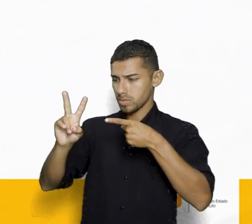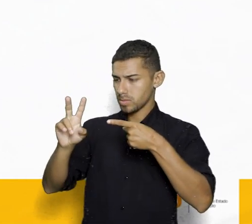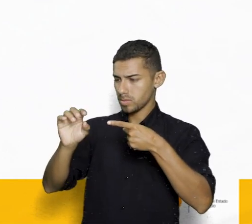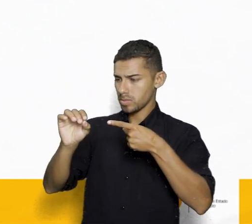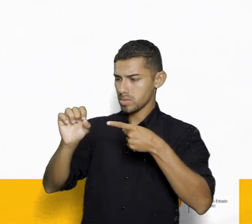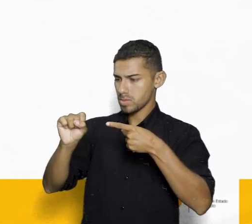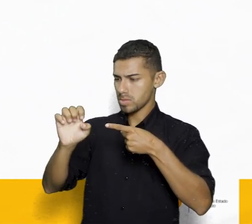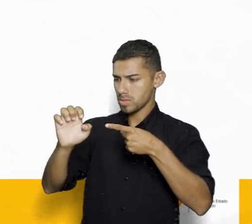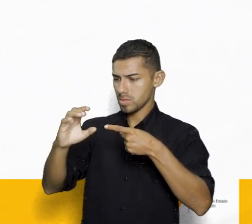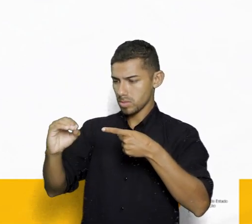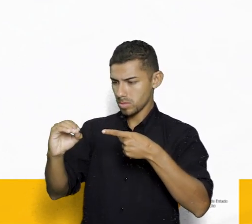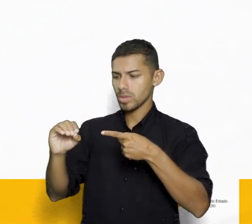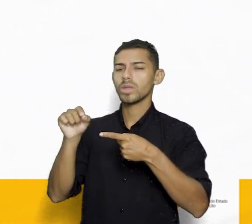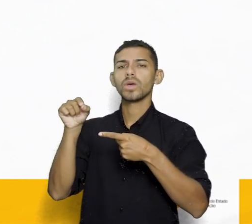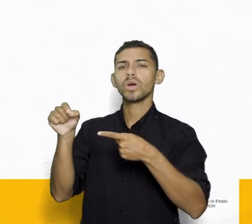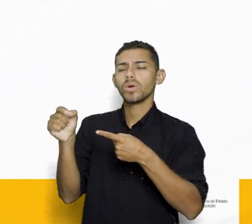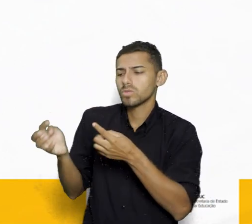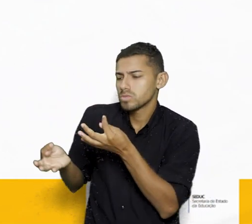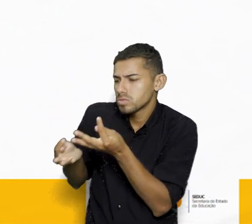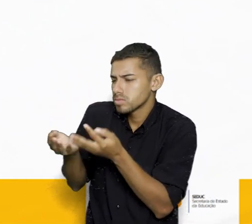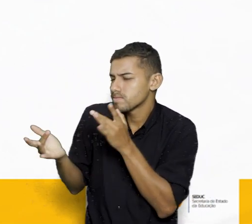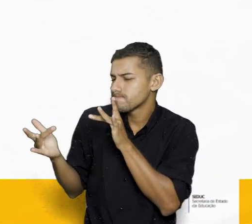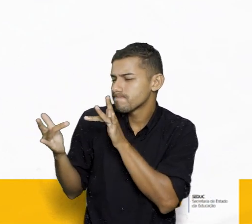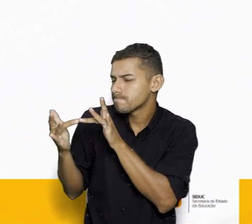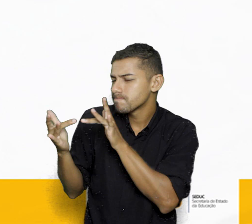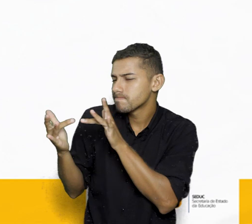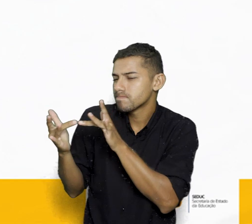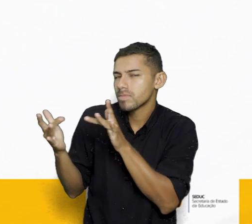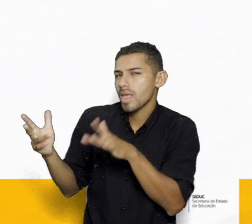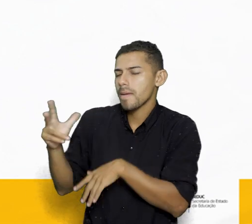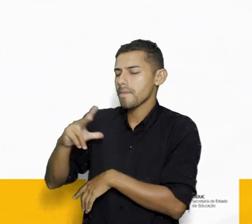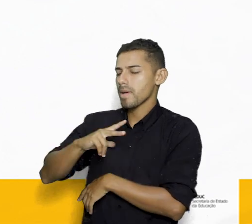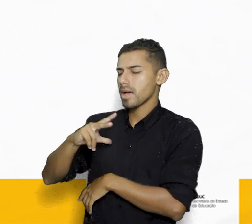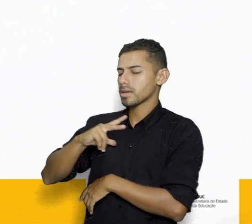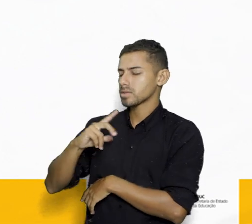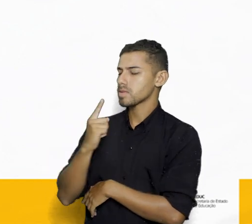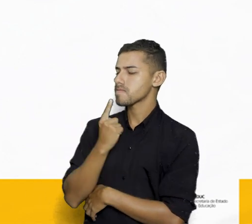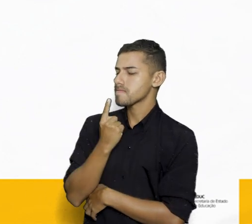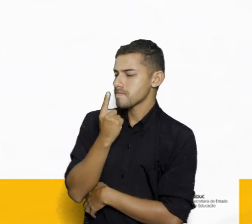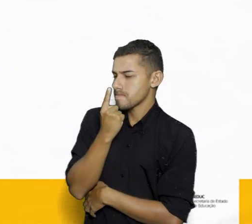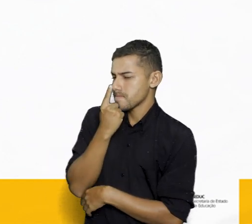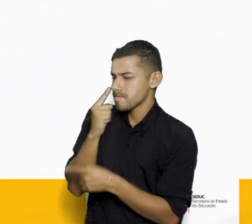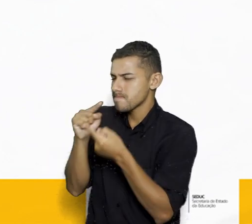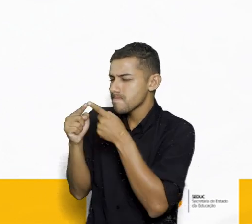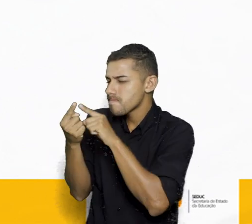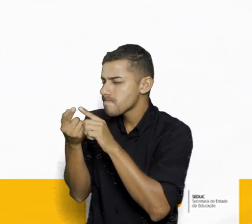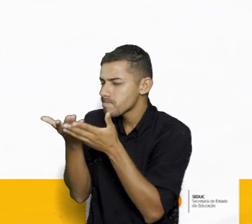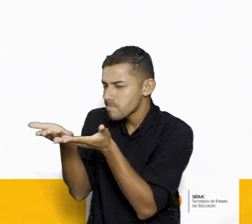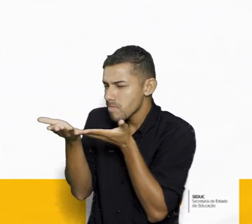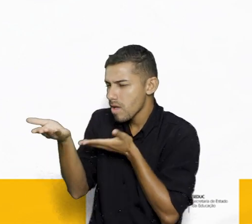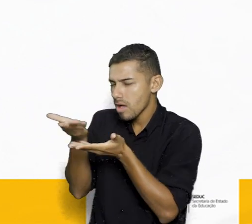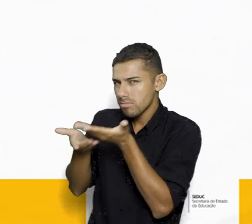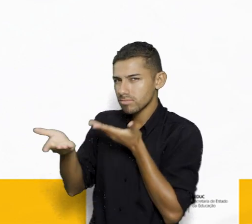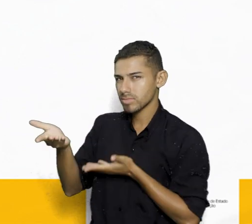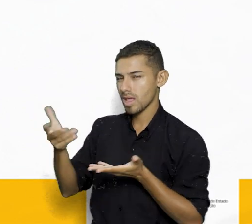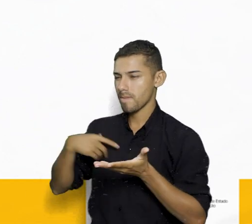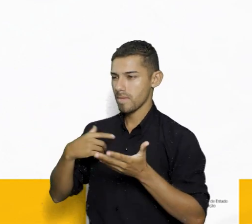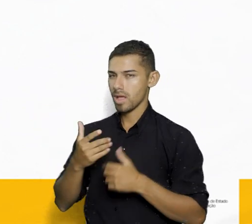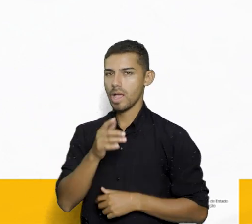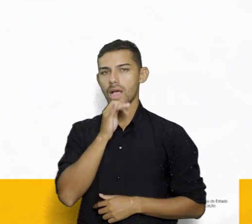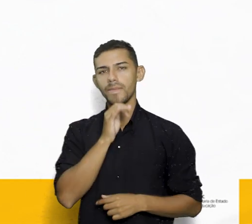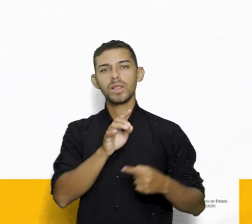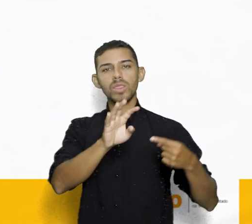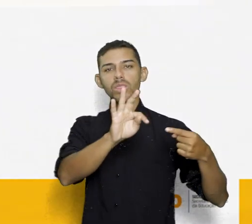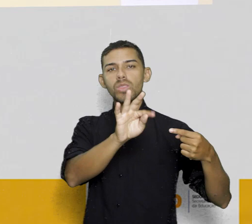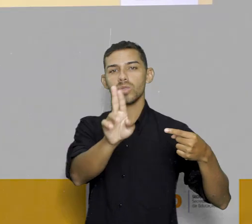de tratamento bem íntima né com alguém que eu tenho muita proximidade ao invés de falar tu